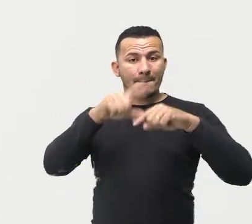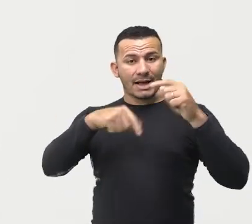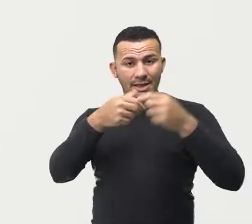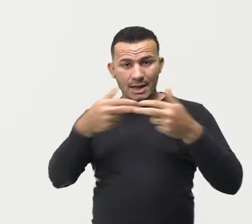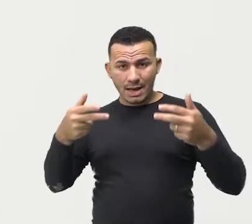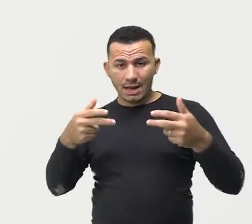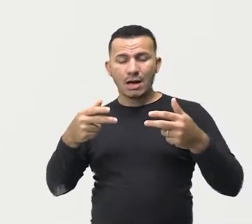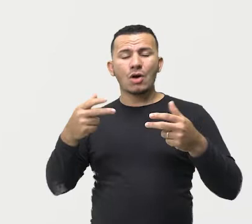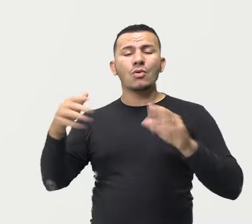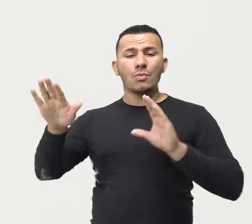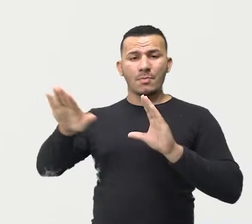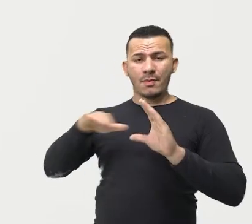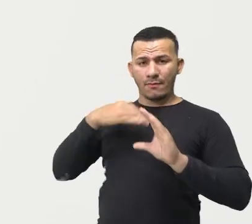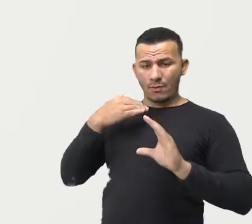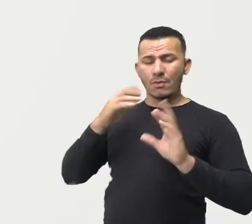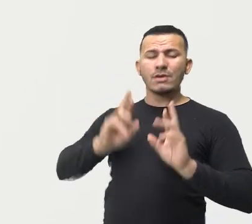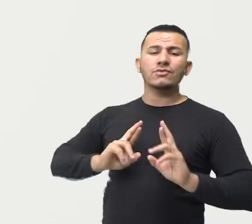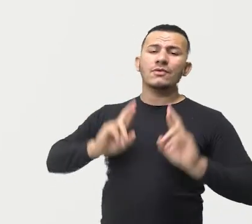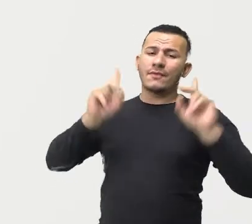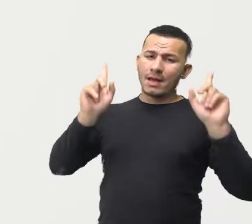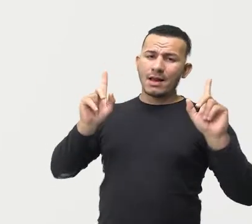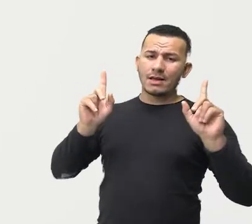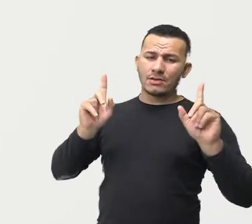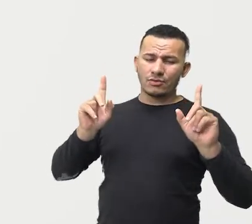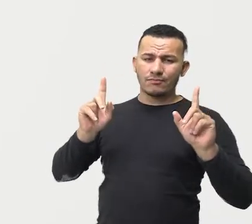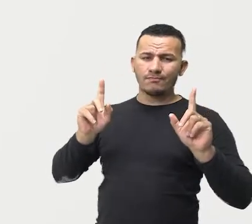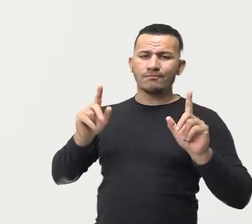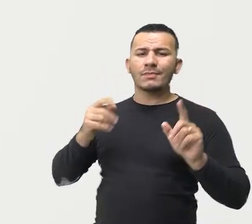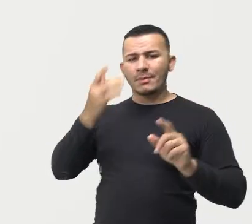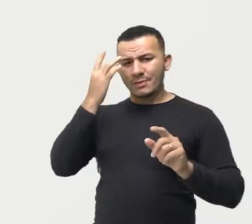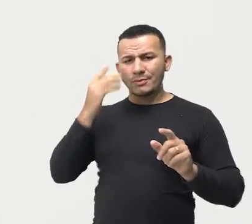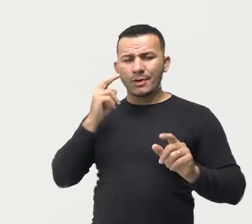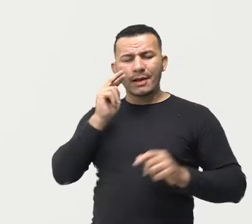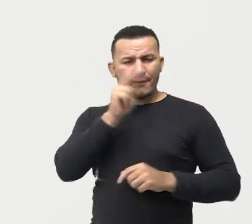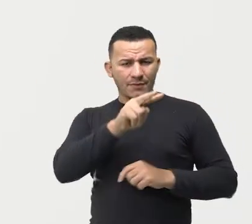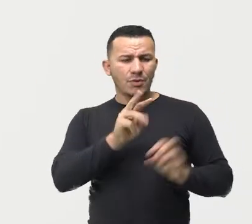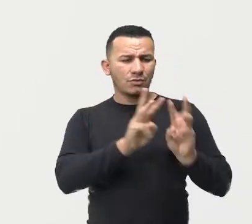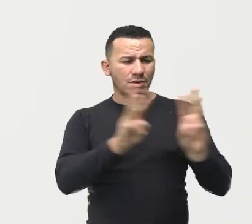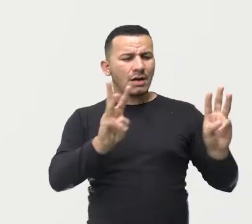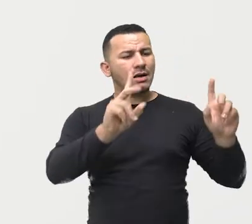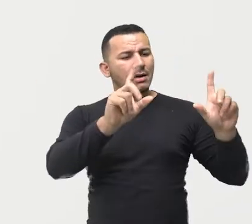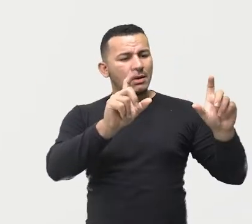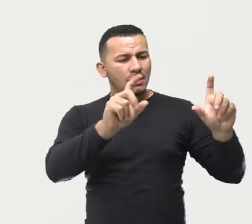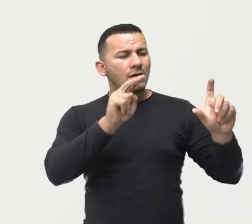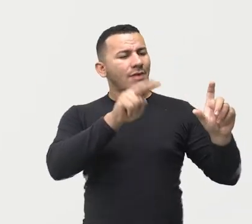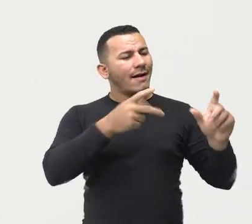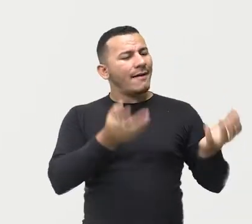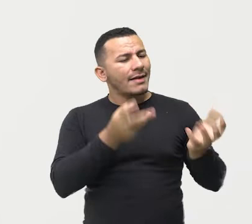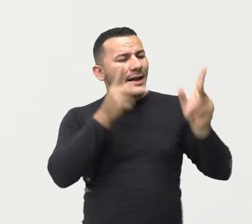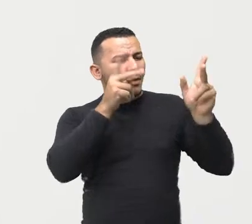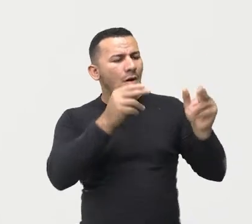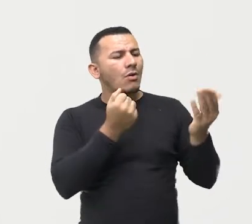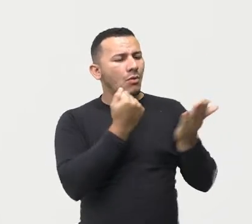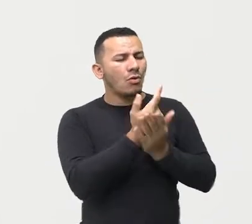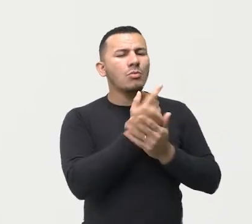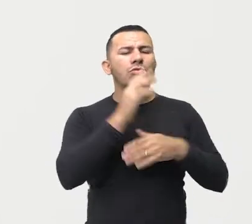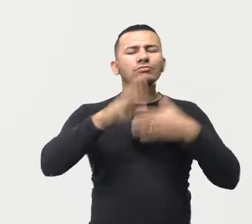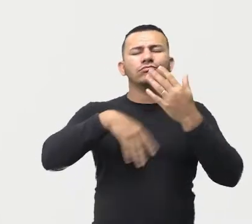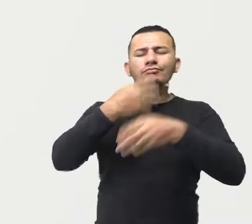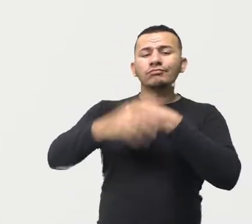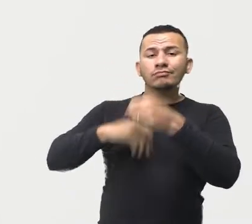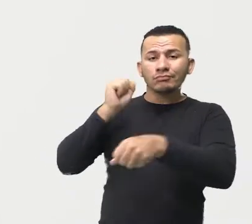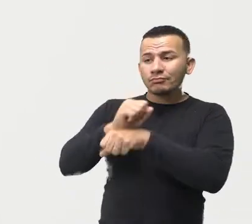enviado diferente do mostrado no site a pessoa viu uma foto viu um produto no site quando recebeu